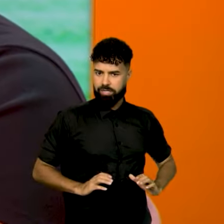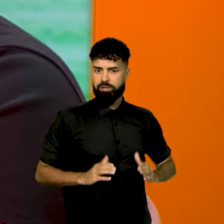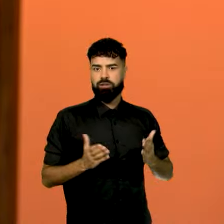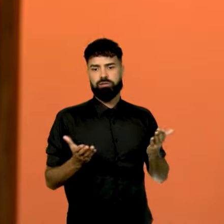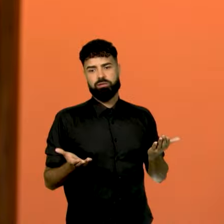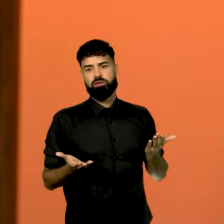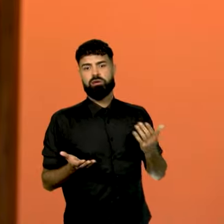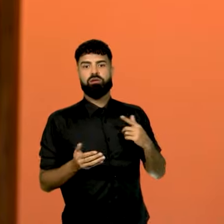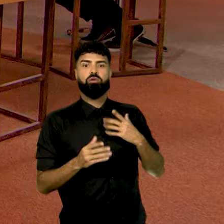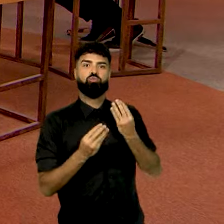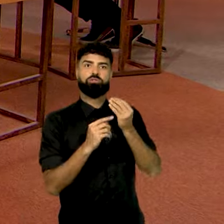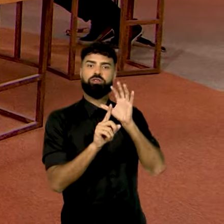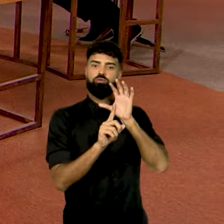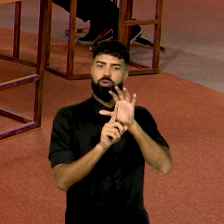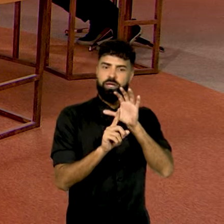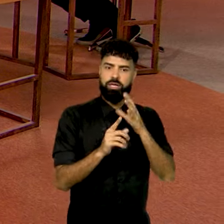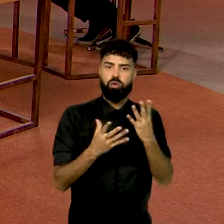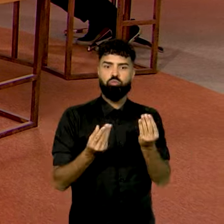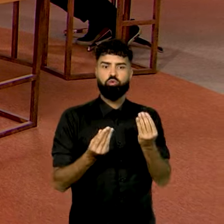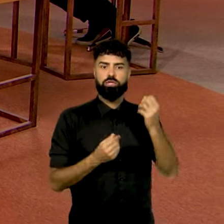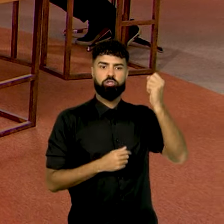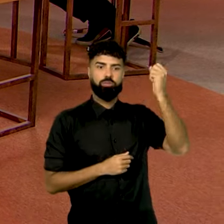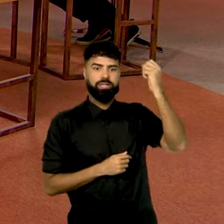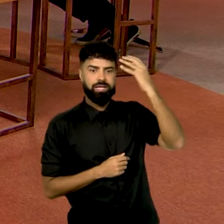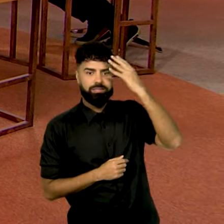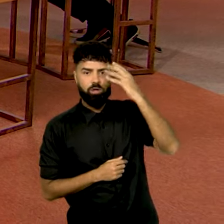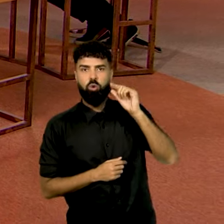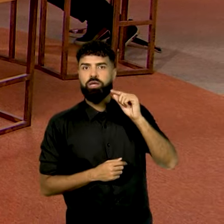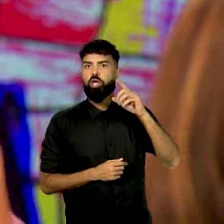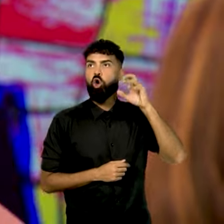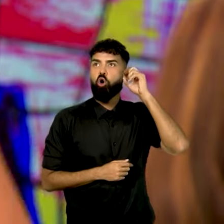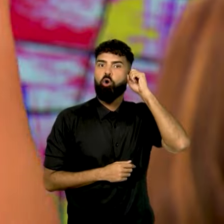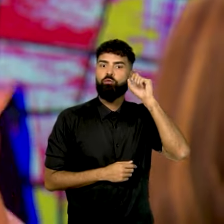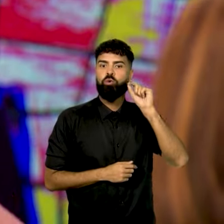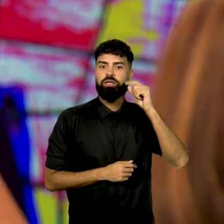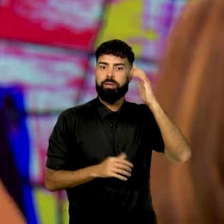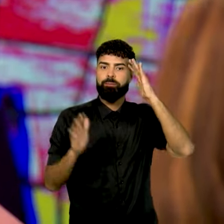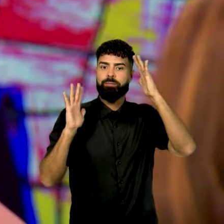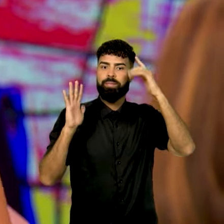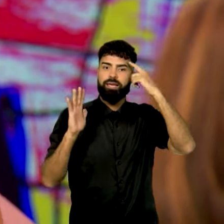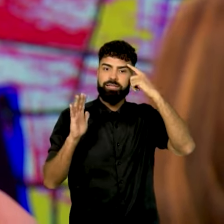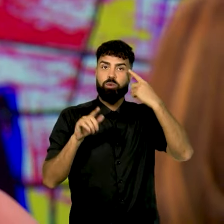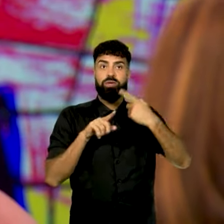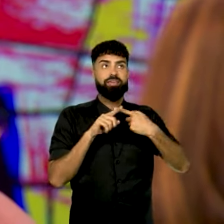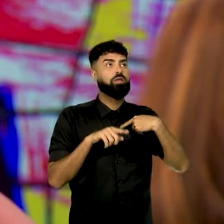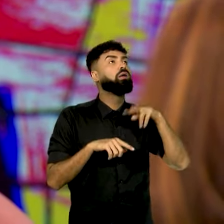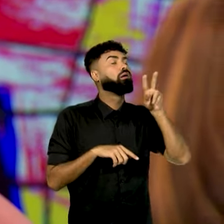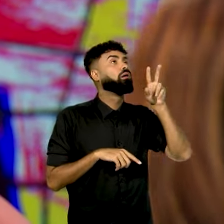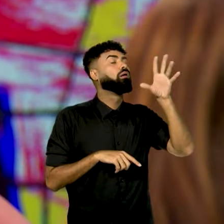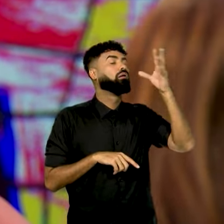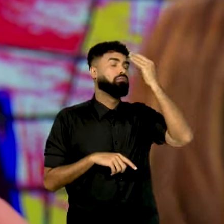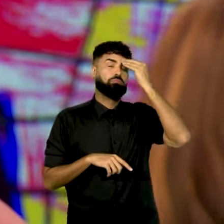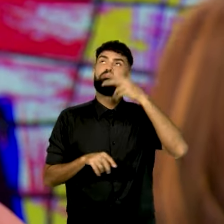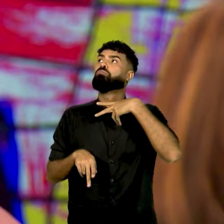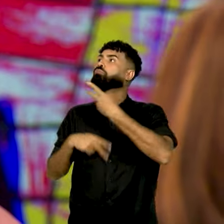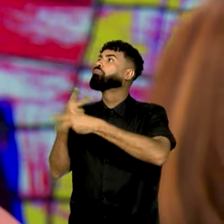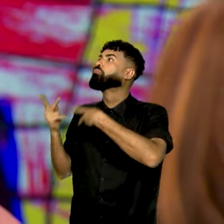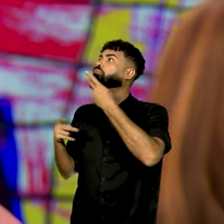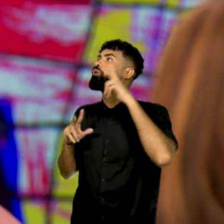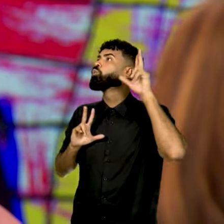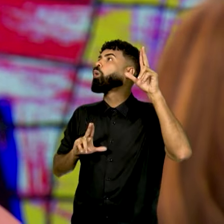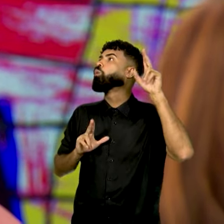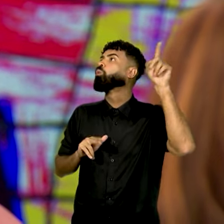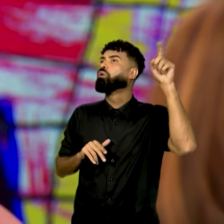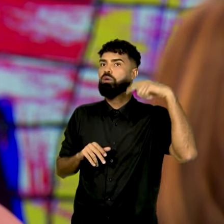cidadãos. Muita influência, muita inspiração, o que eles ouvem, o que eles pensam. Pra... Eles reproduzem, às vezes, sem saber o que é. Sim. Então,